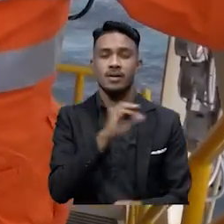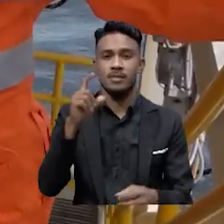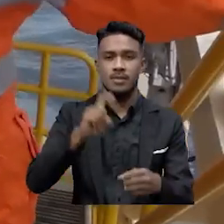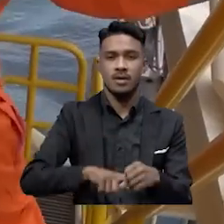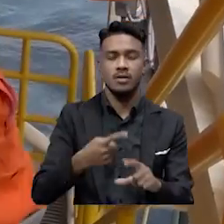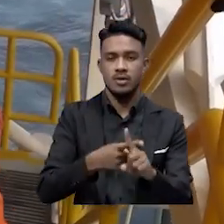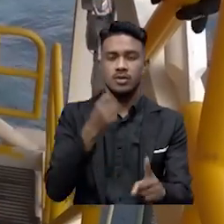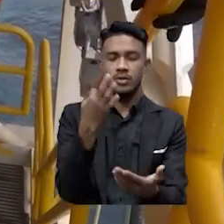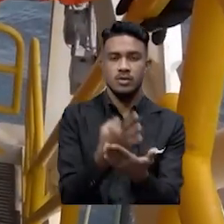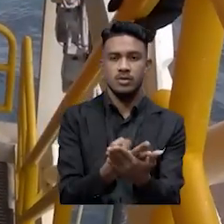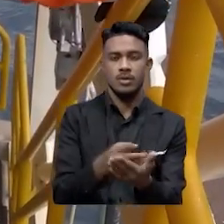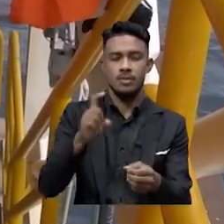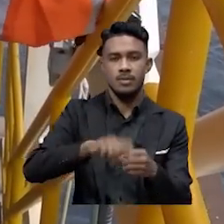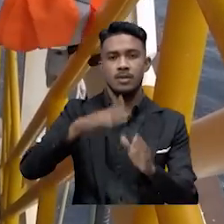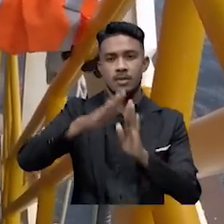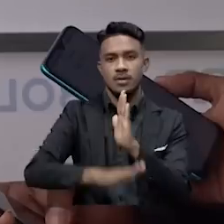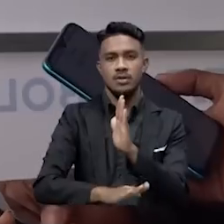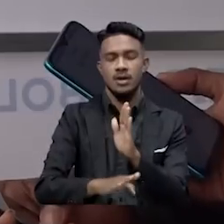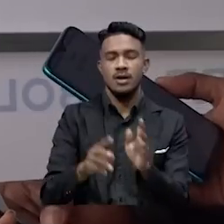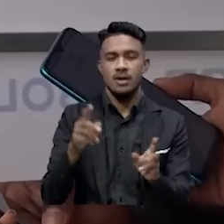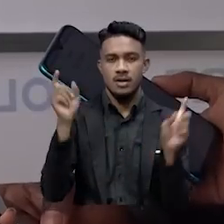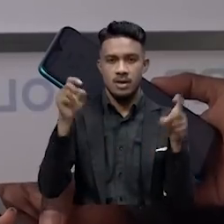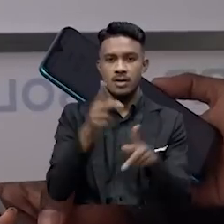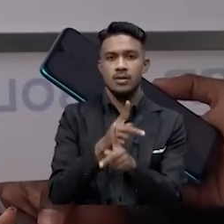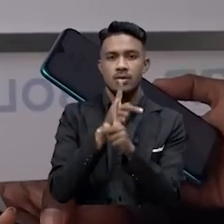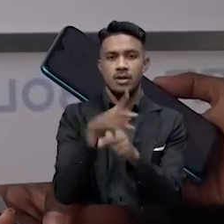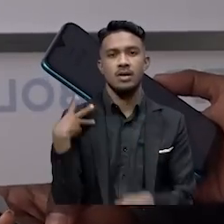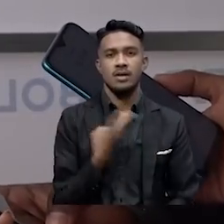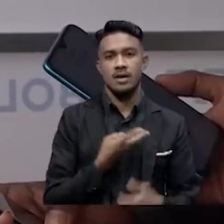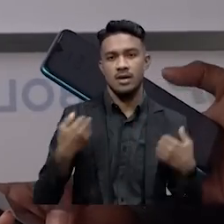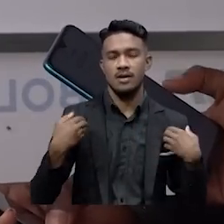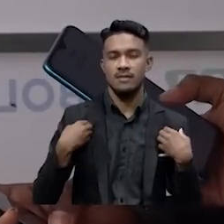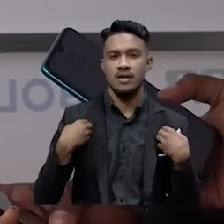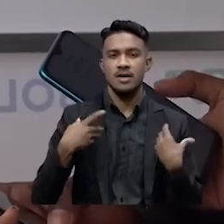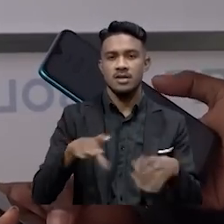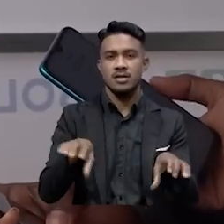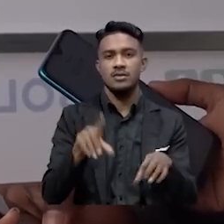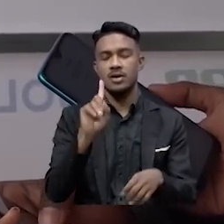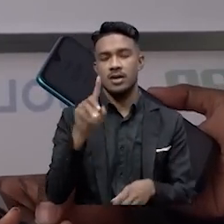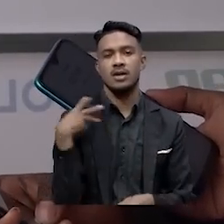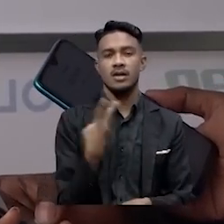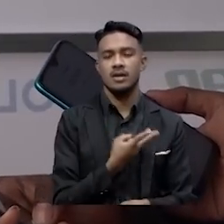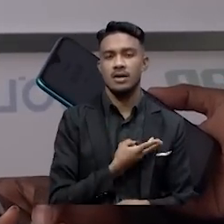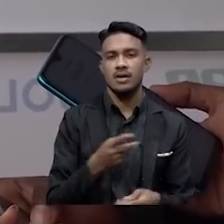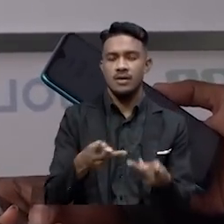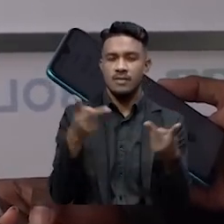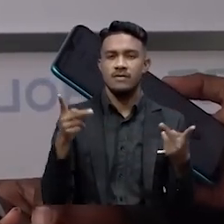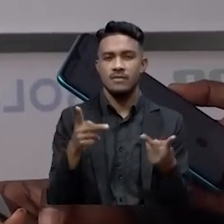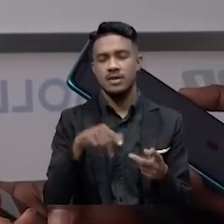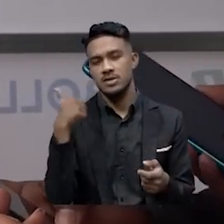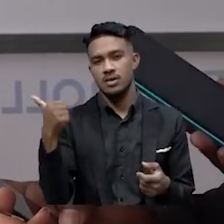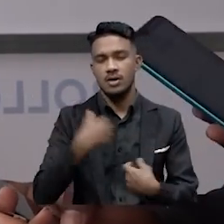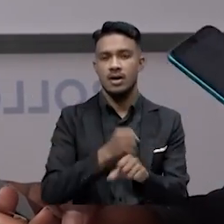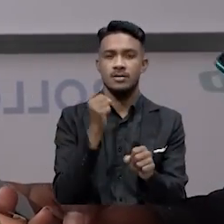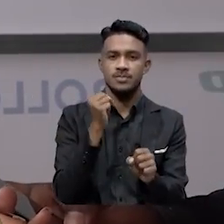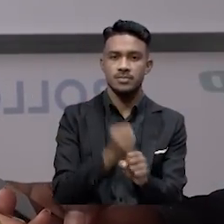fundo petrolífero sem menos. Tem que cuidado, tamba ita ya banco, ita ya campo ida de, tem que buka tang campo selo nebe mak produz. Se la produz